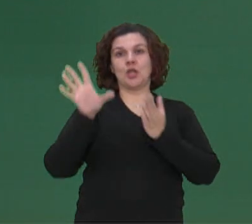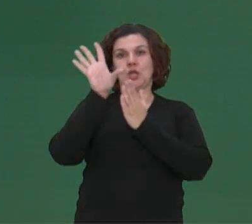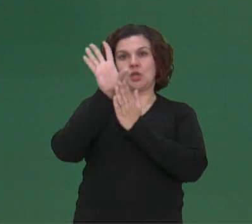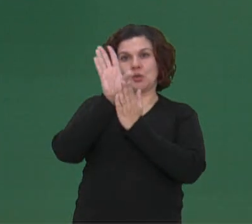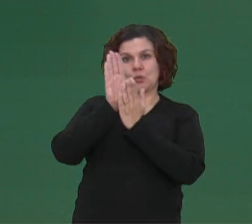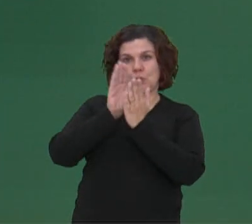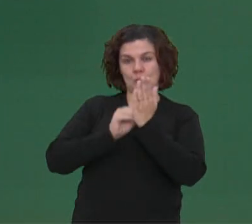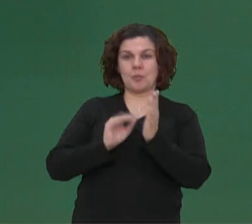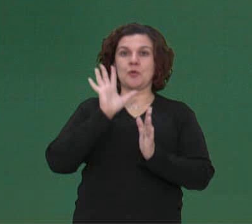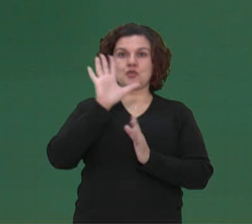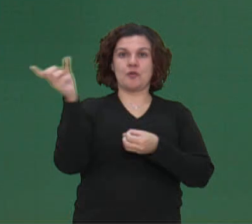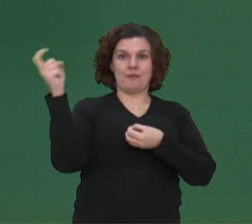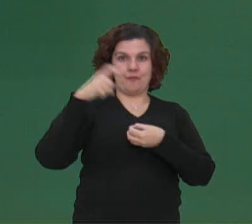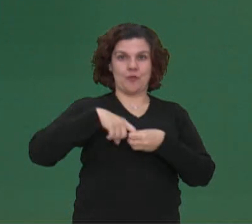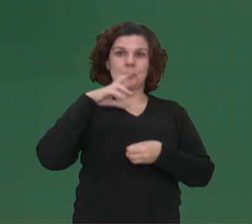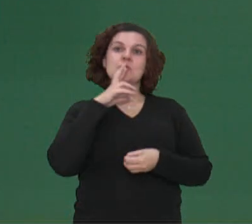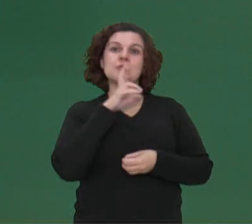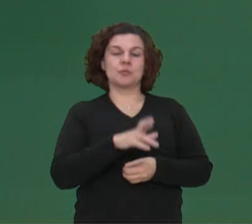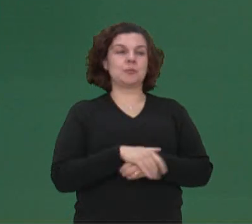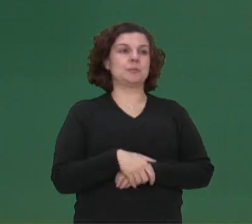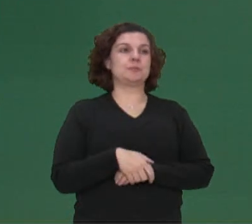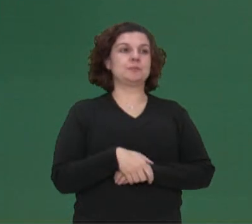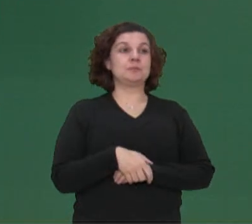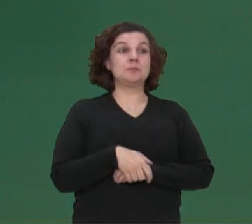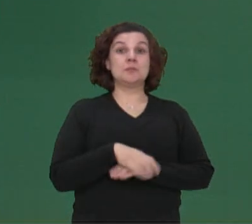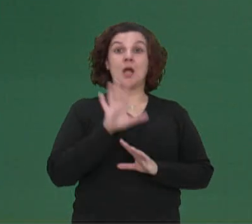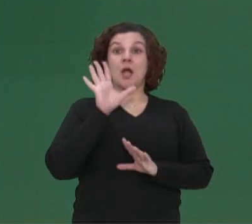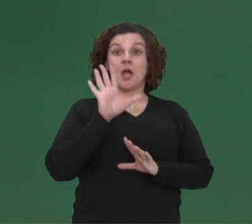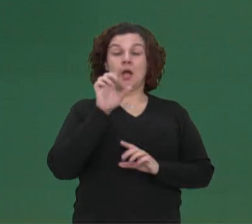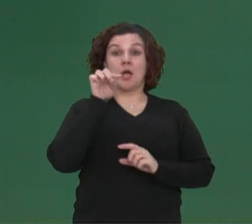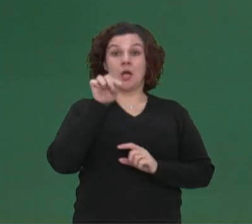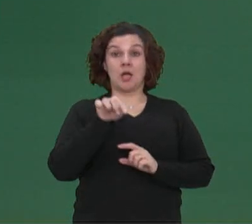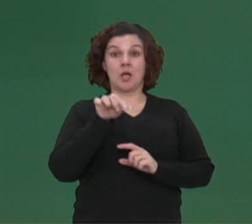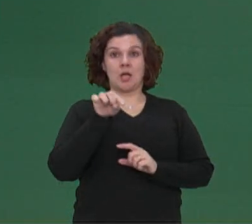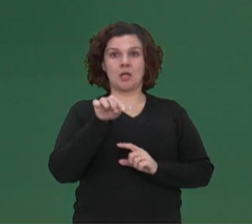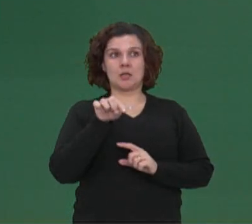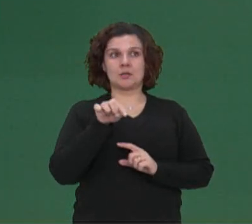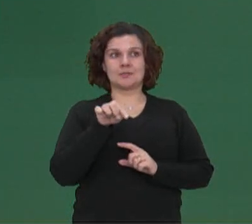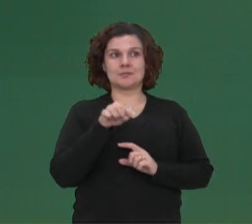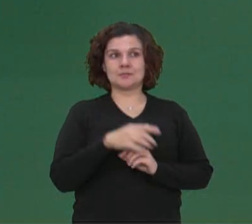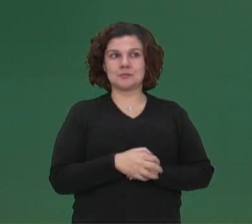copiem, eu já venho com a resposta para vocês. Não, neste caso, eu não